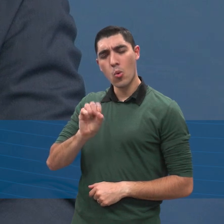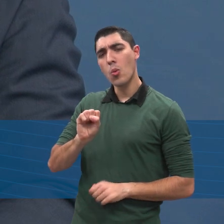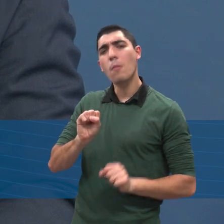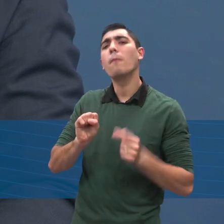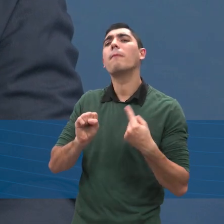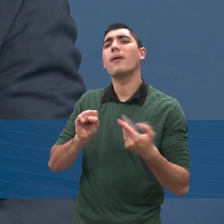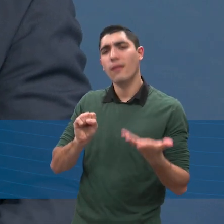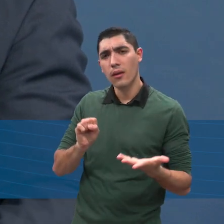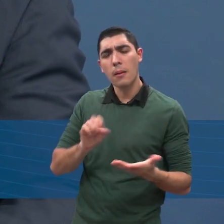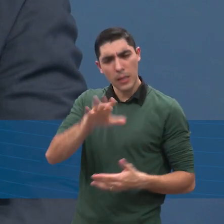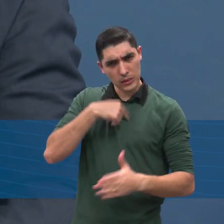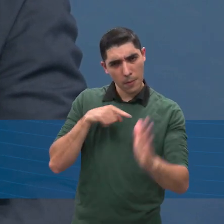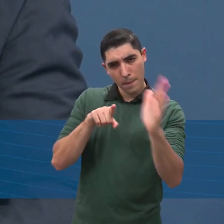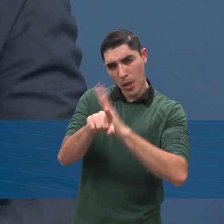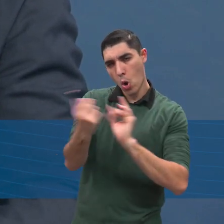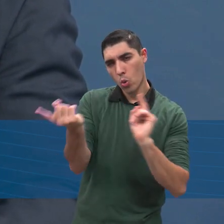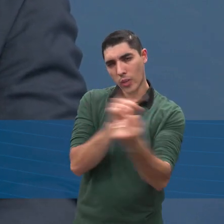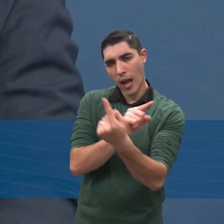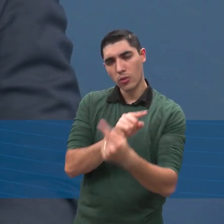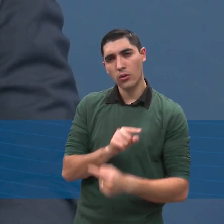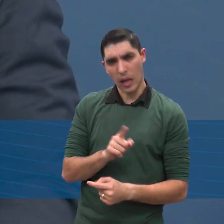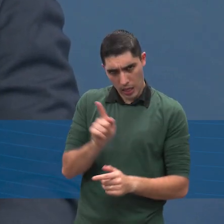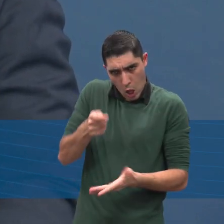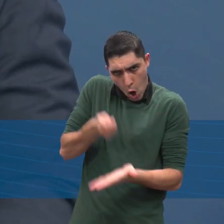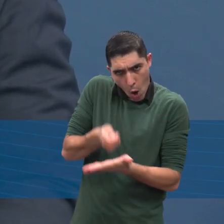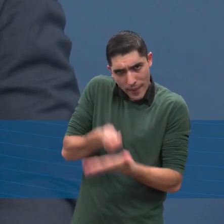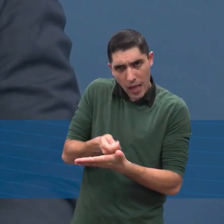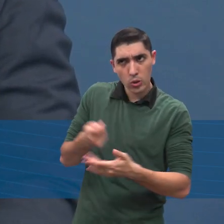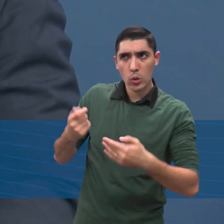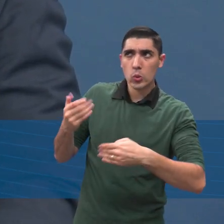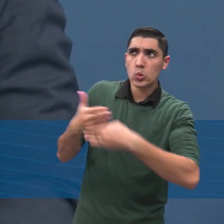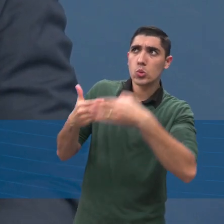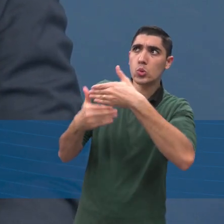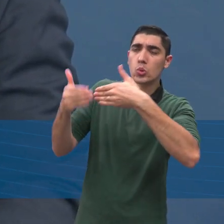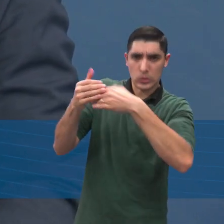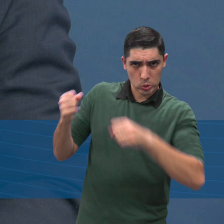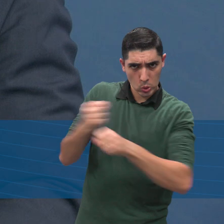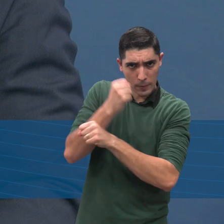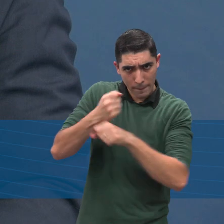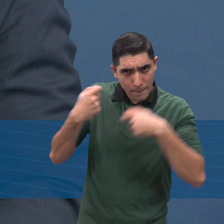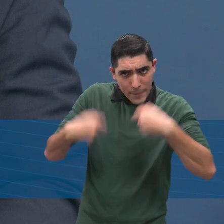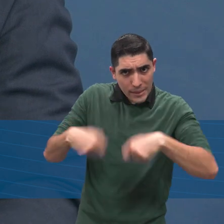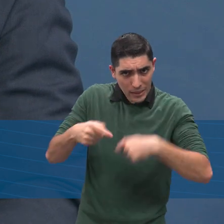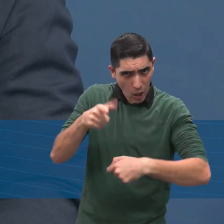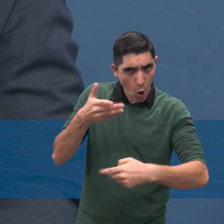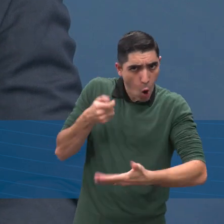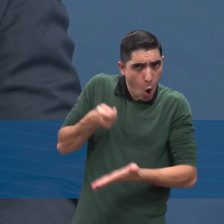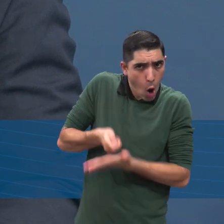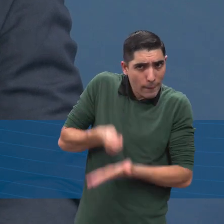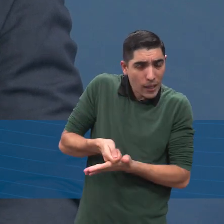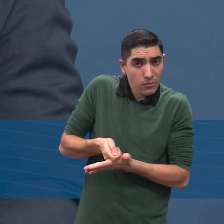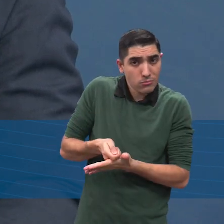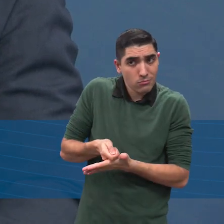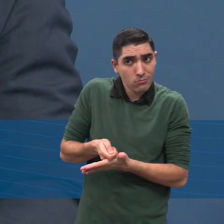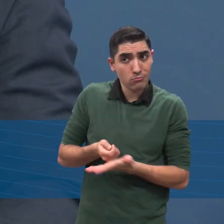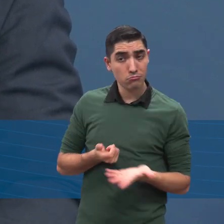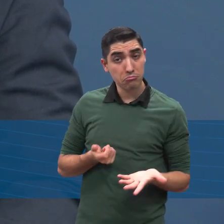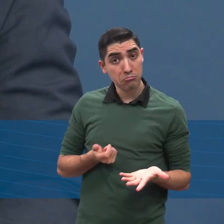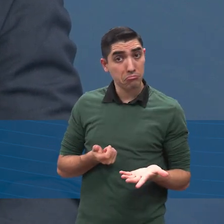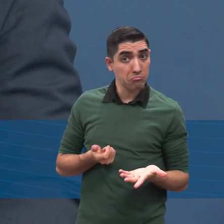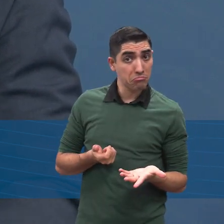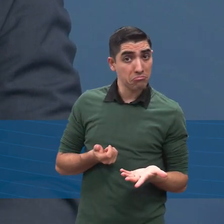você, né? O muro é obrigatório? Ele é necessário? Né? Então, se ele não